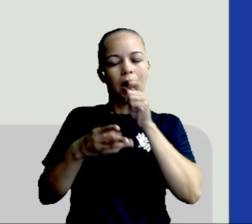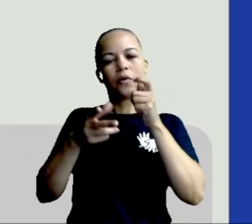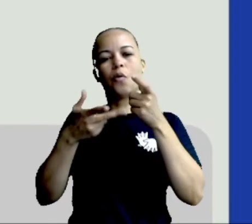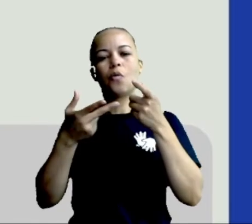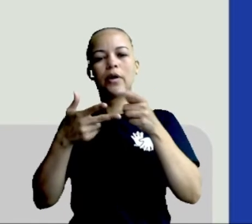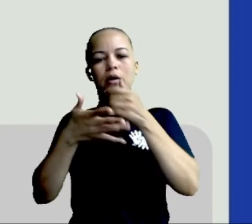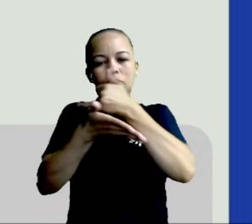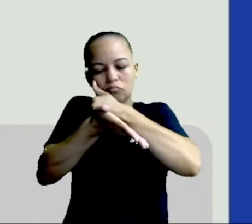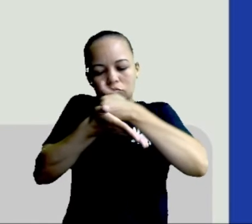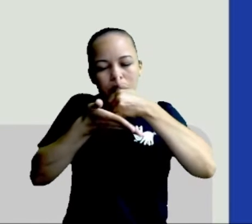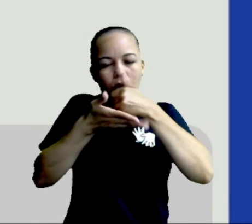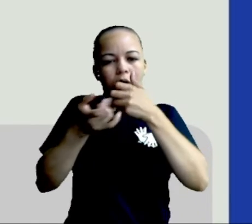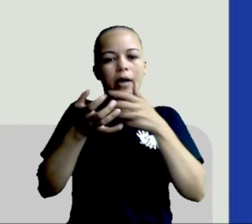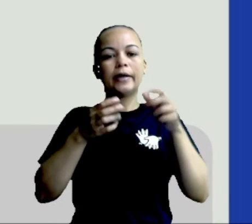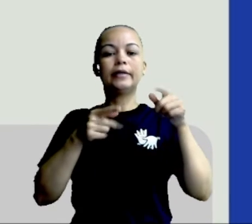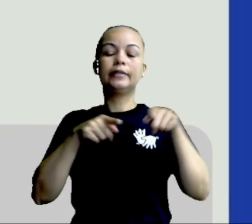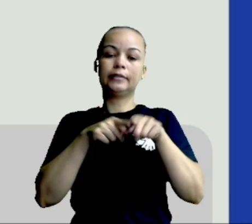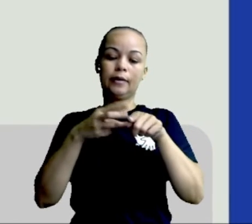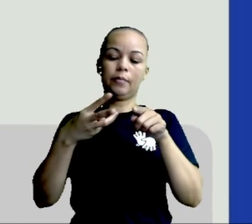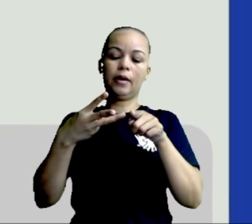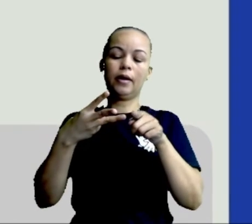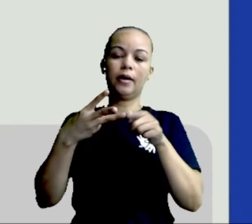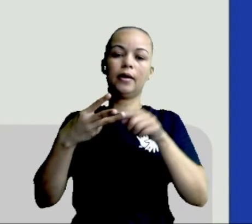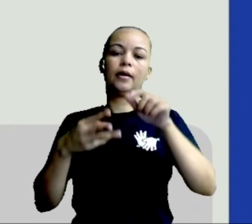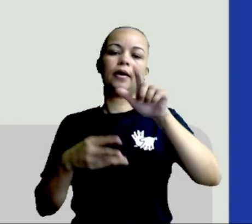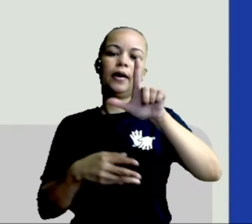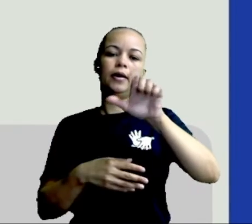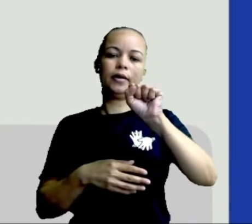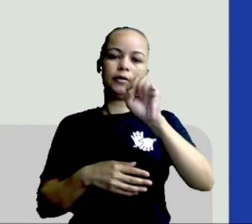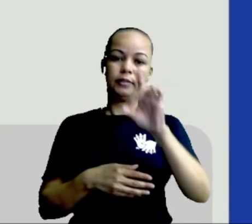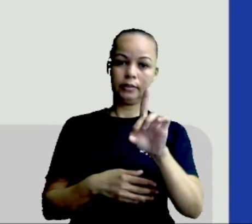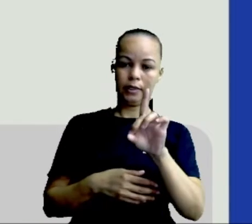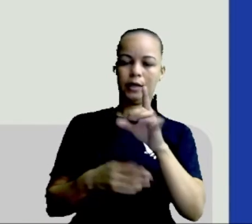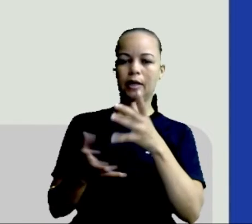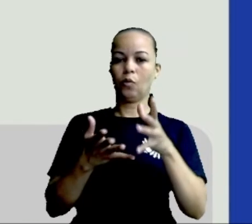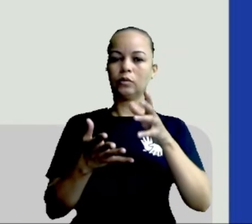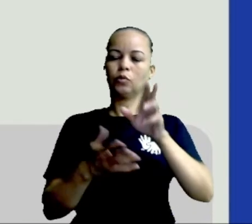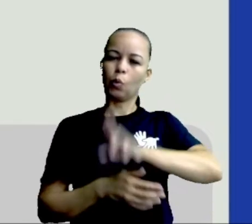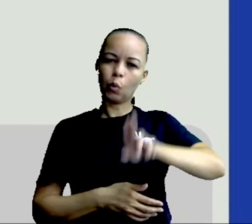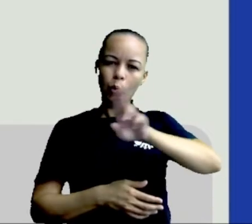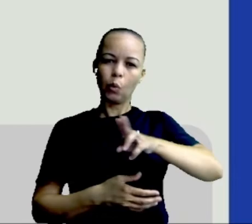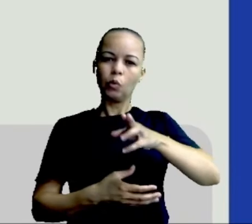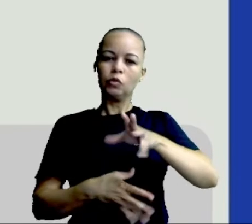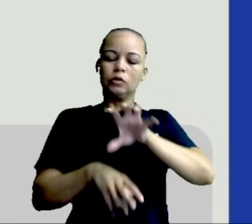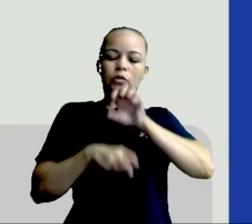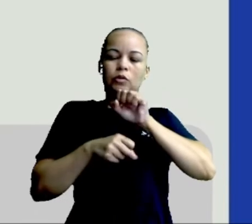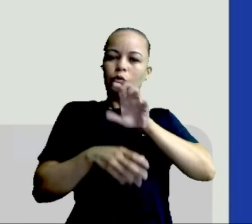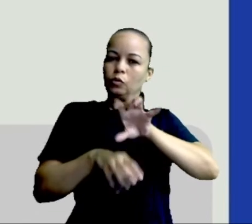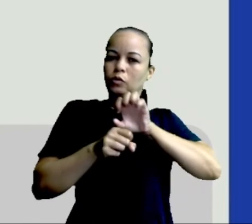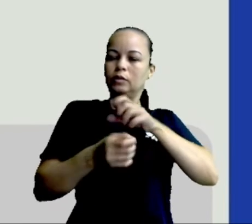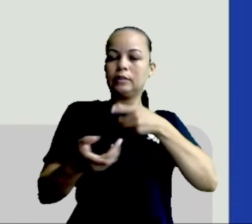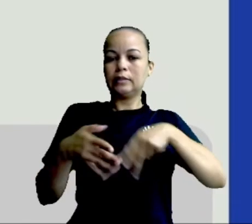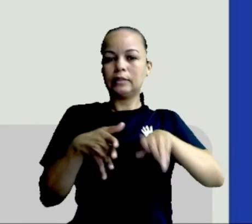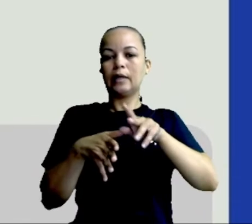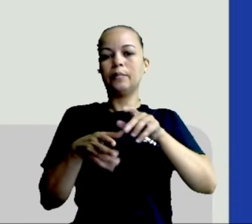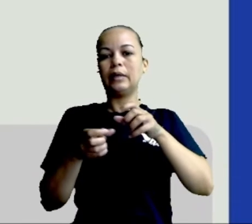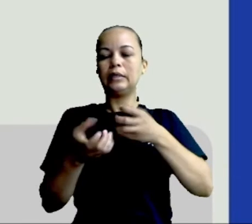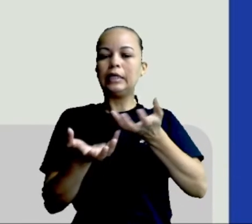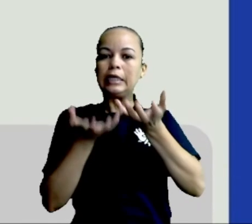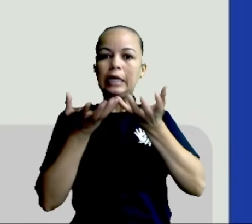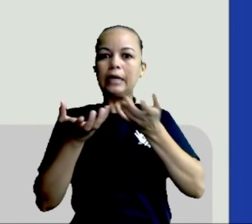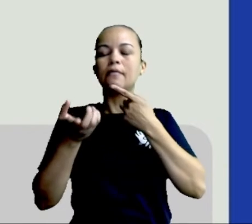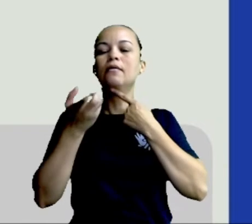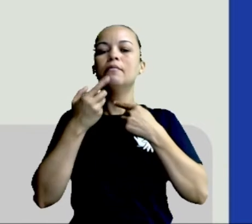Portanto, quando se interrompe de forma abrupta o uso dessas drogas, então nós vamos causar justamente essa síndrome de